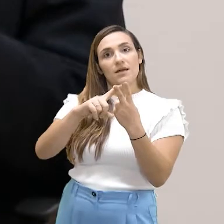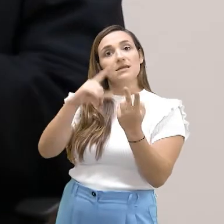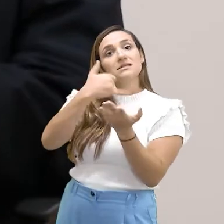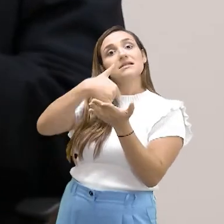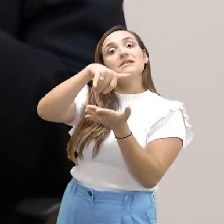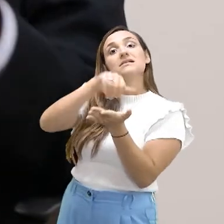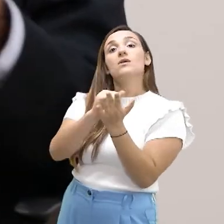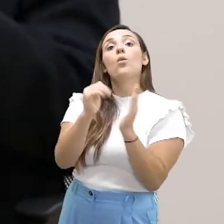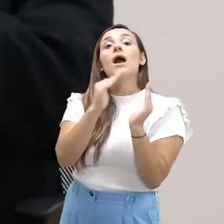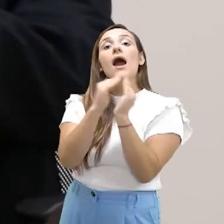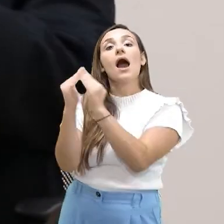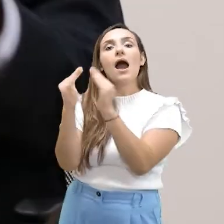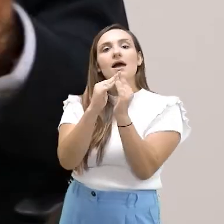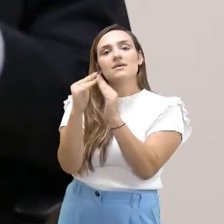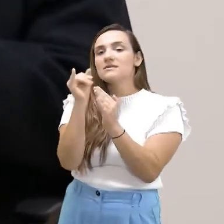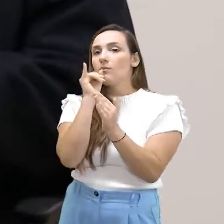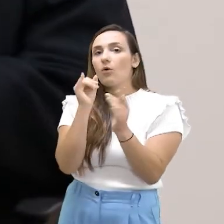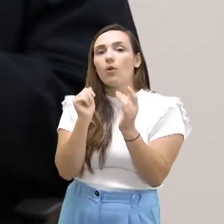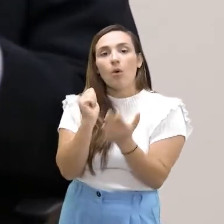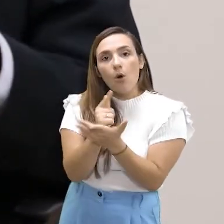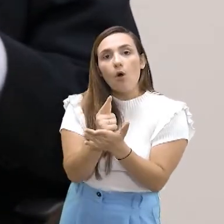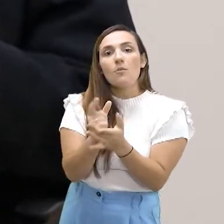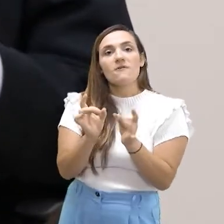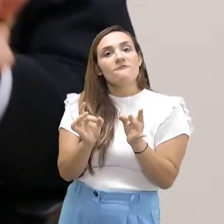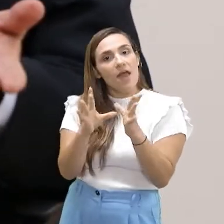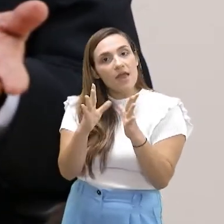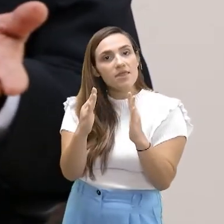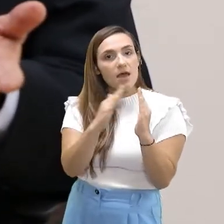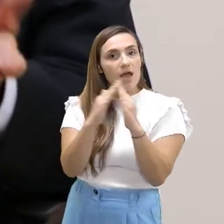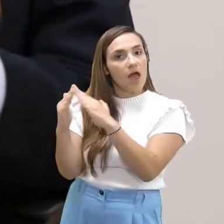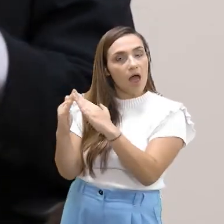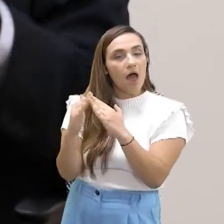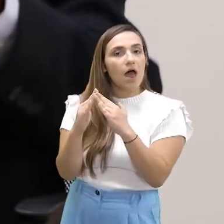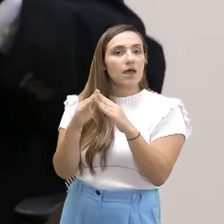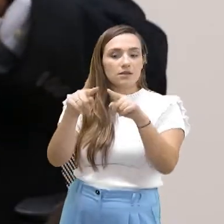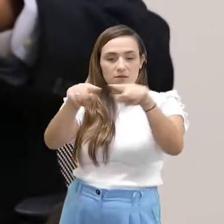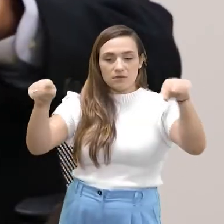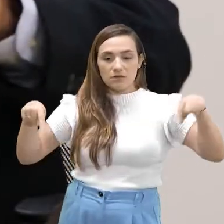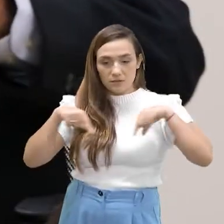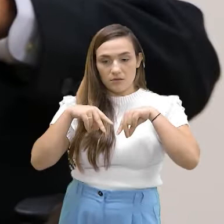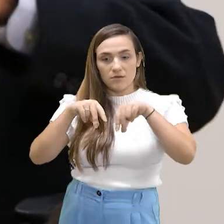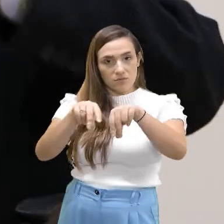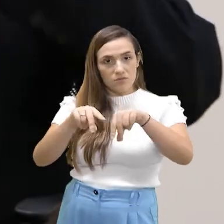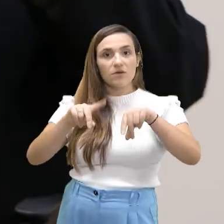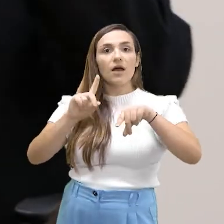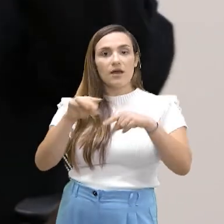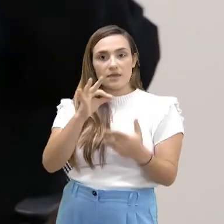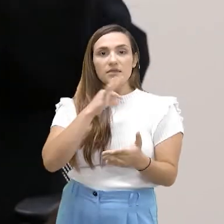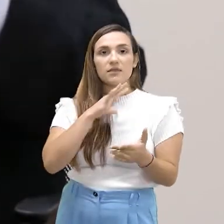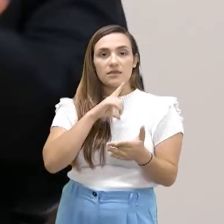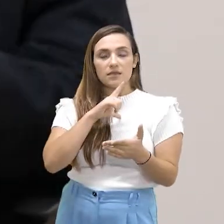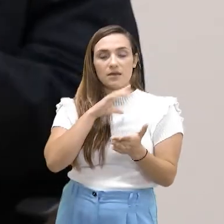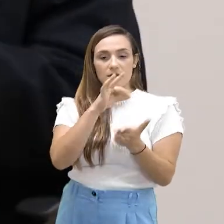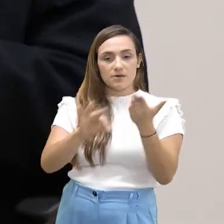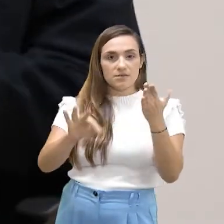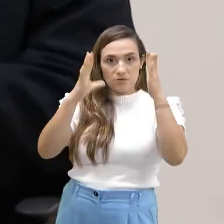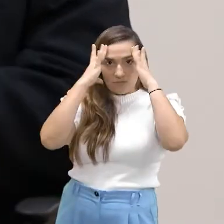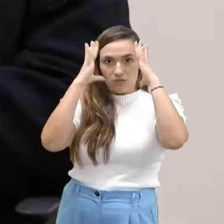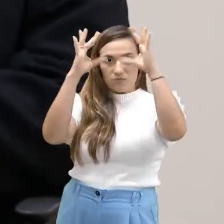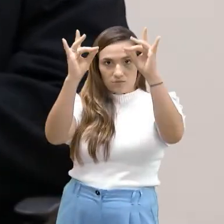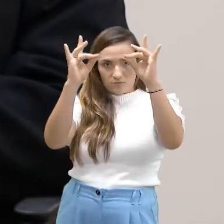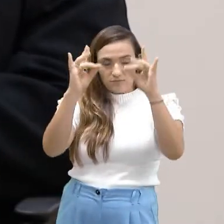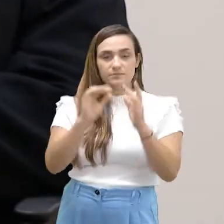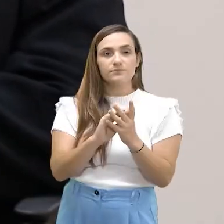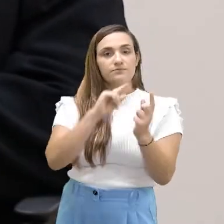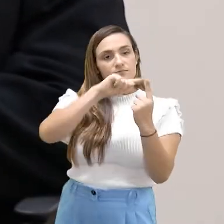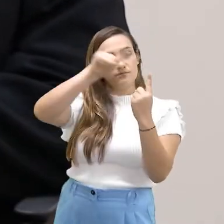As pessoas celebram as operações de compra e venda de imóvel e, obviamente, essa operação é levada a registro no Serviço